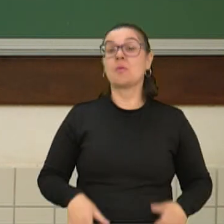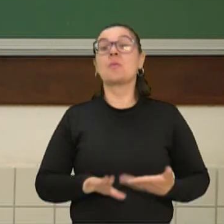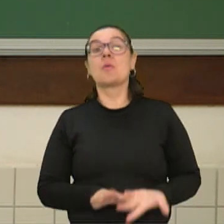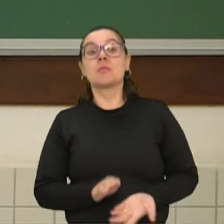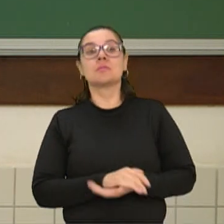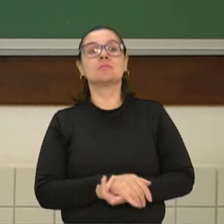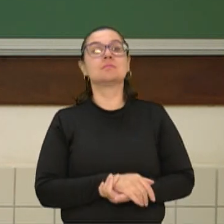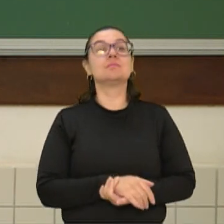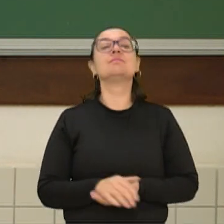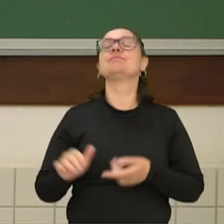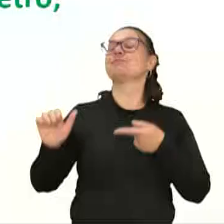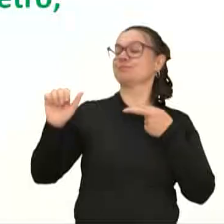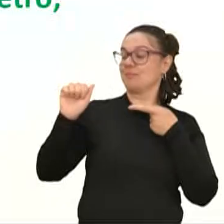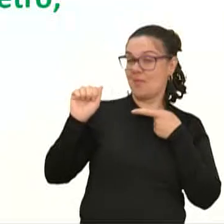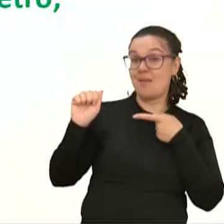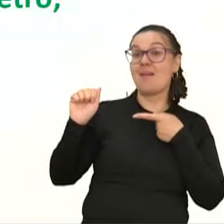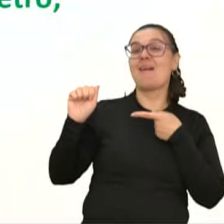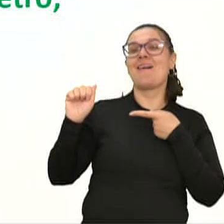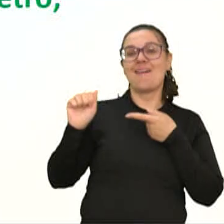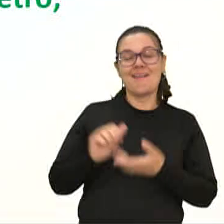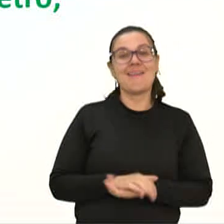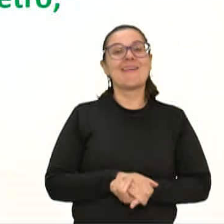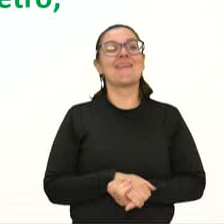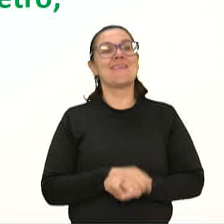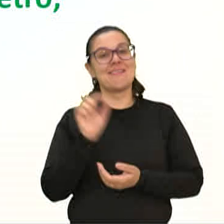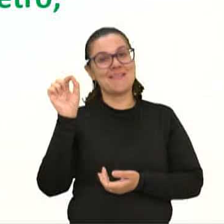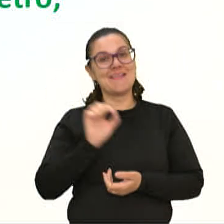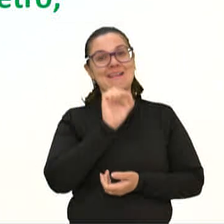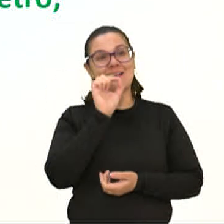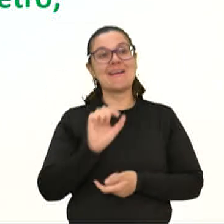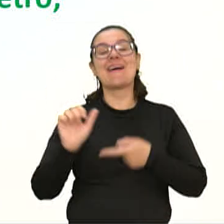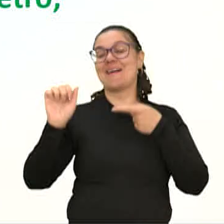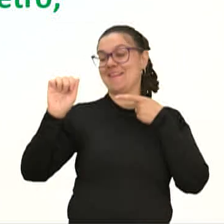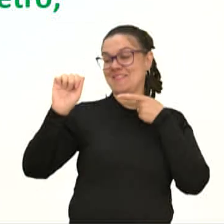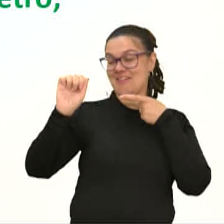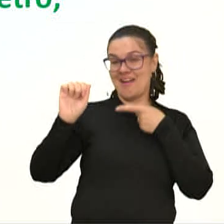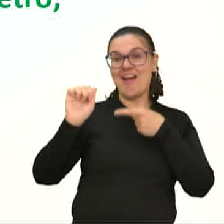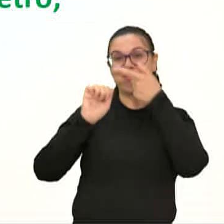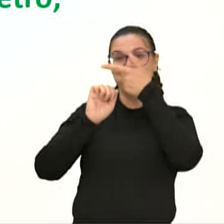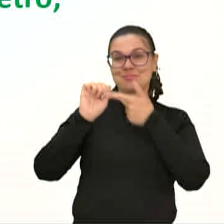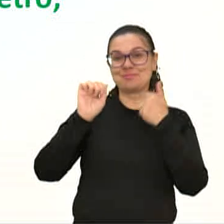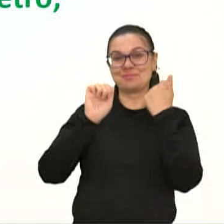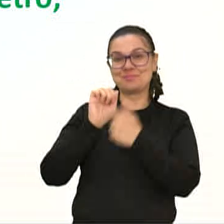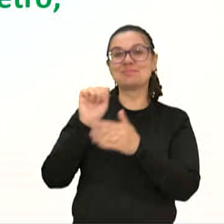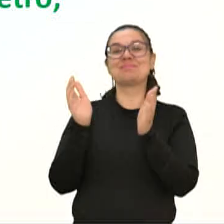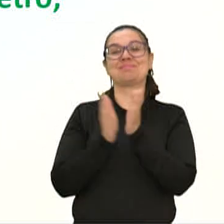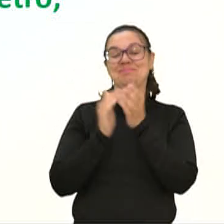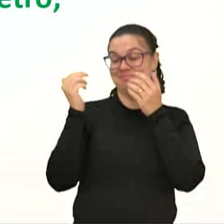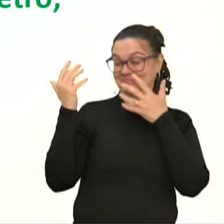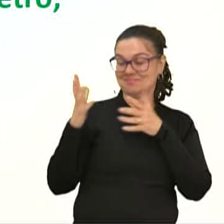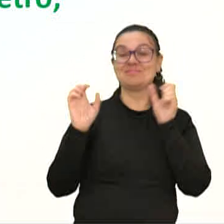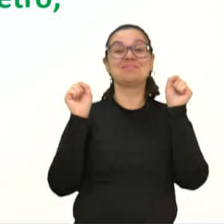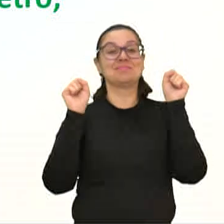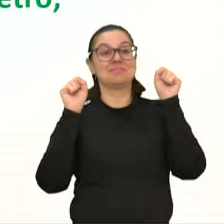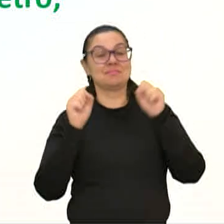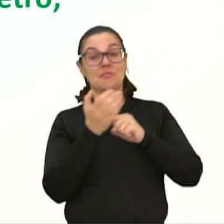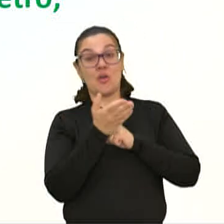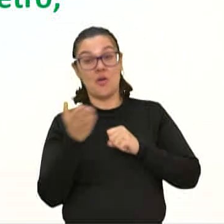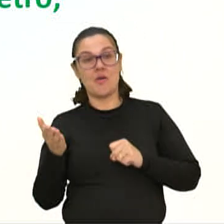corporal? Então, qual a alternativa correta que você colocou lá? Alternativa A? Isso mesmo, né, gente?